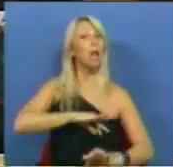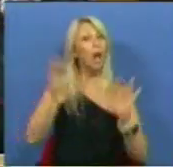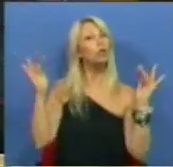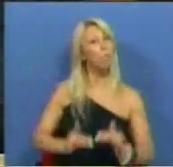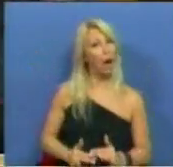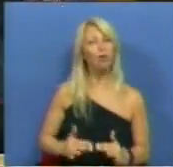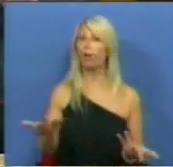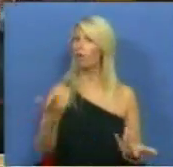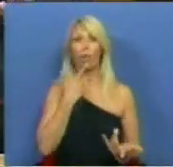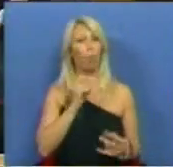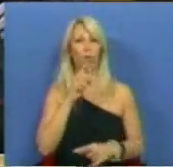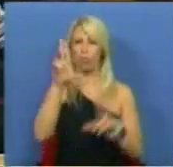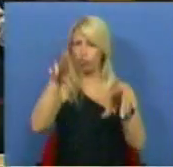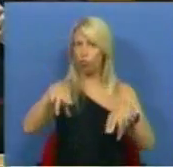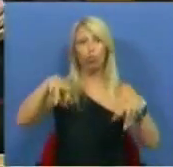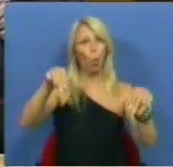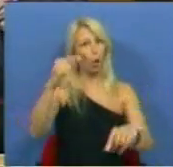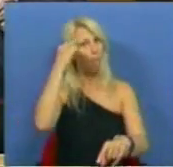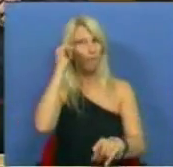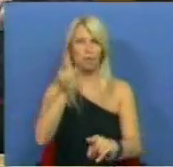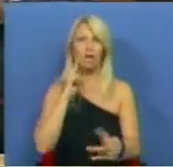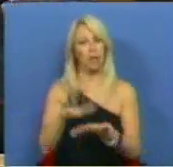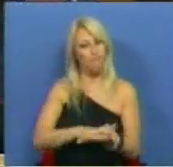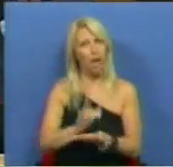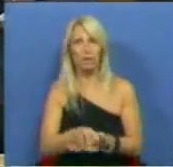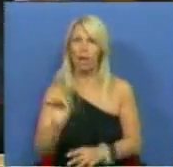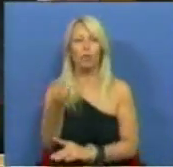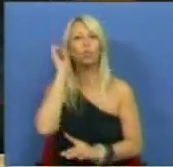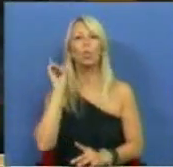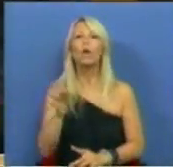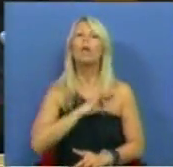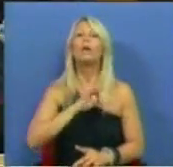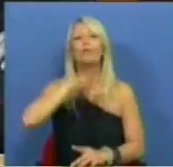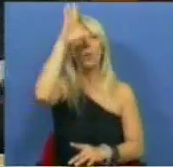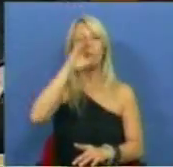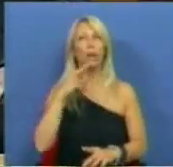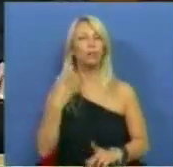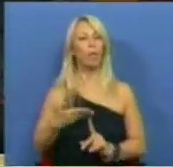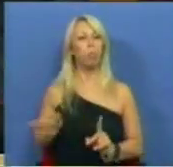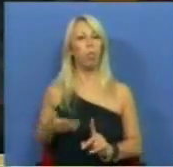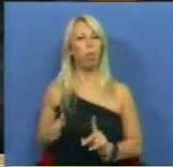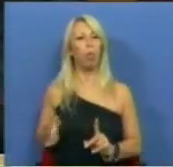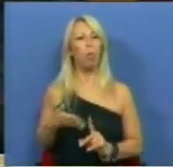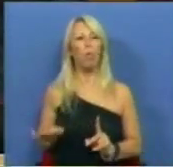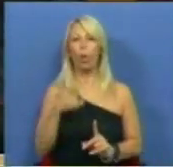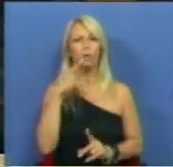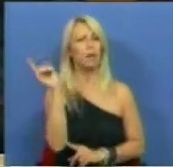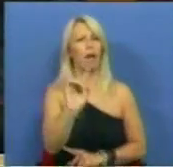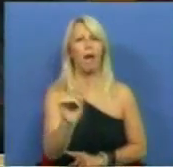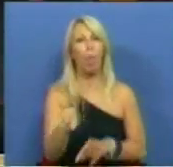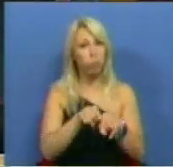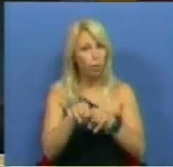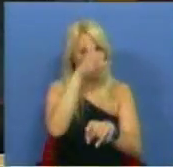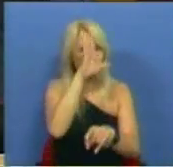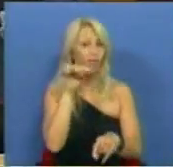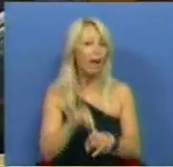não podíamos nunca colocar em causa esse que era um dos pilares. O Sr. Ministro chutava para o lado e dizia que não era essa a política do Governo.